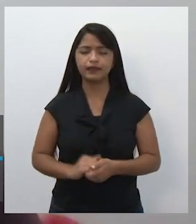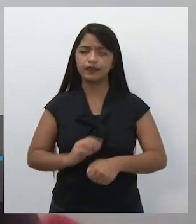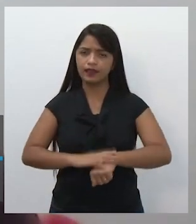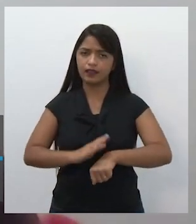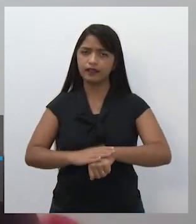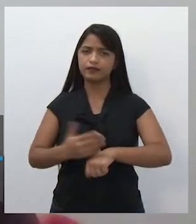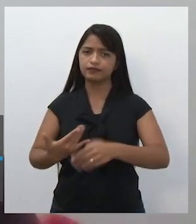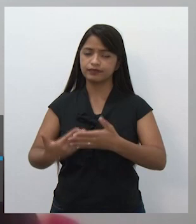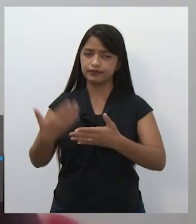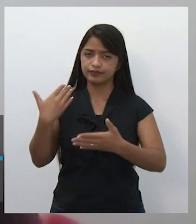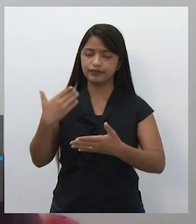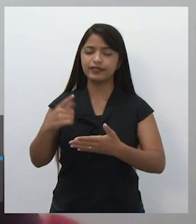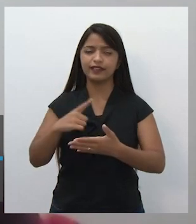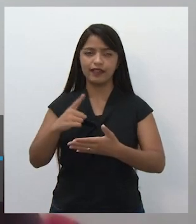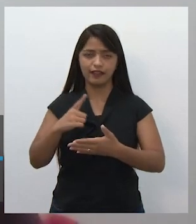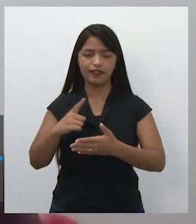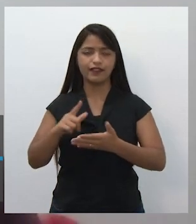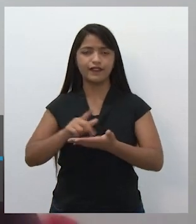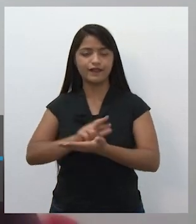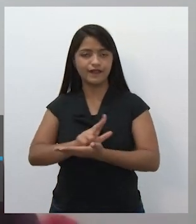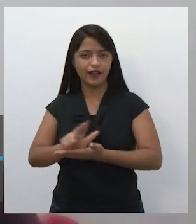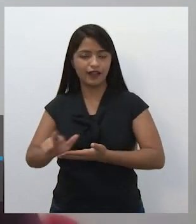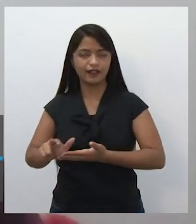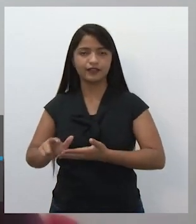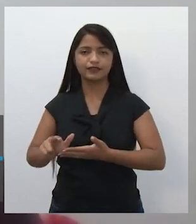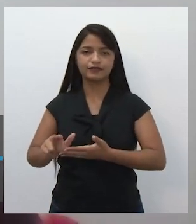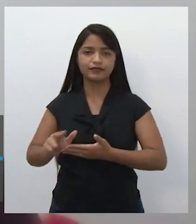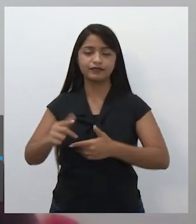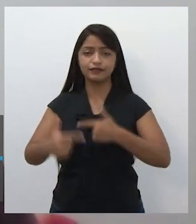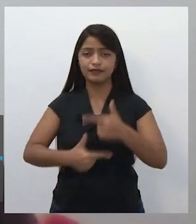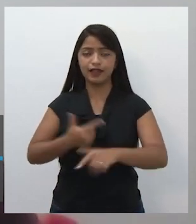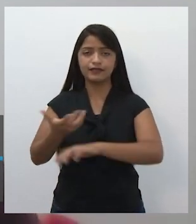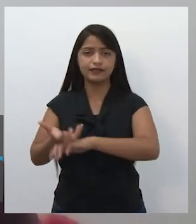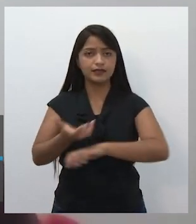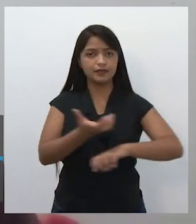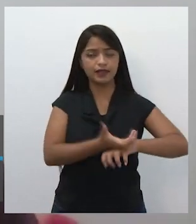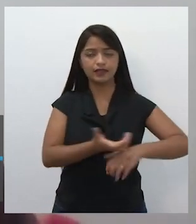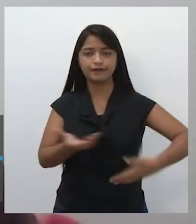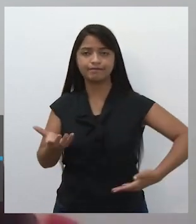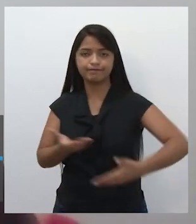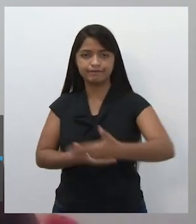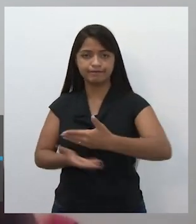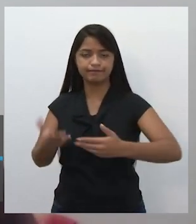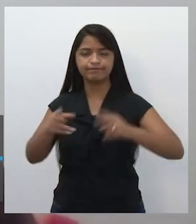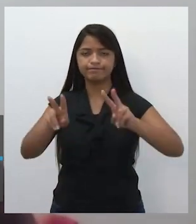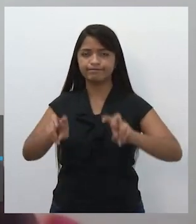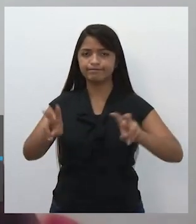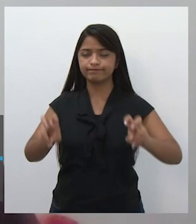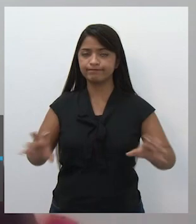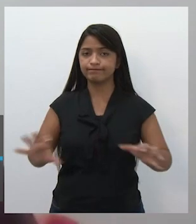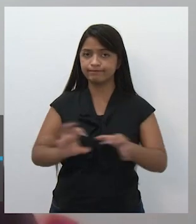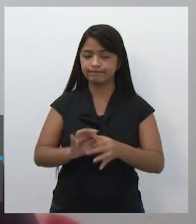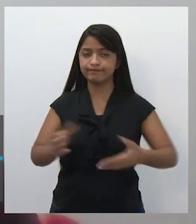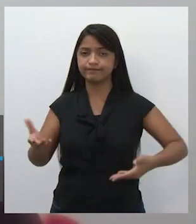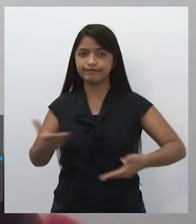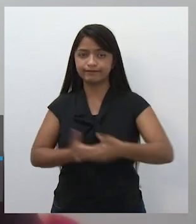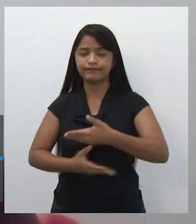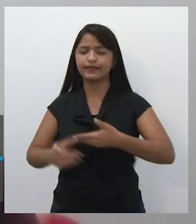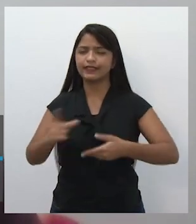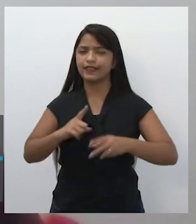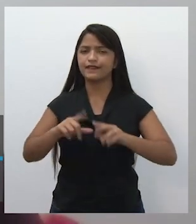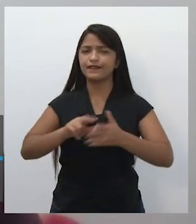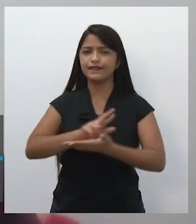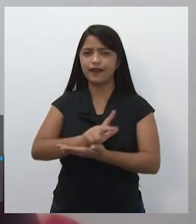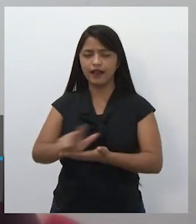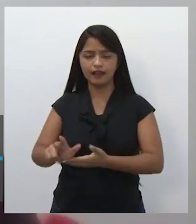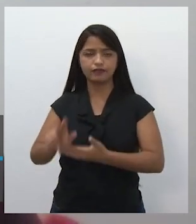várias indicações de trabalho por, interdisciplinar, transdisciplinar, com temas transversais, enfim, várias questões aparecem, mas a